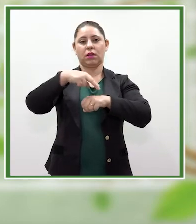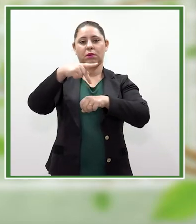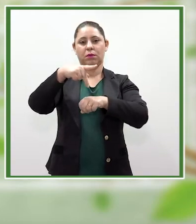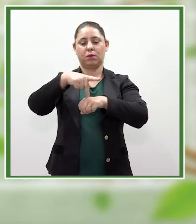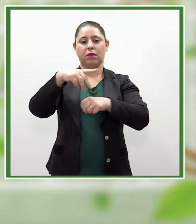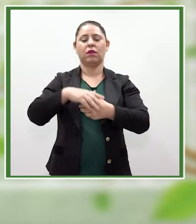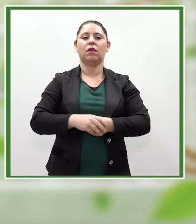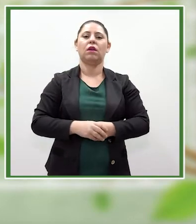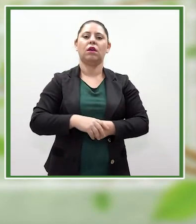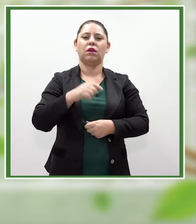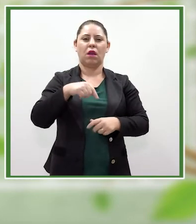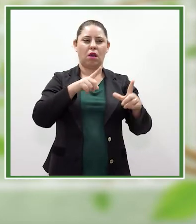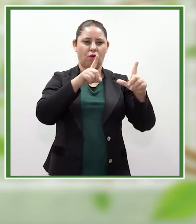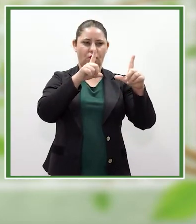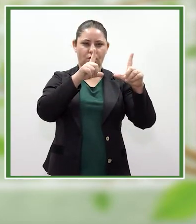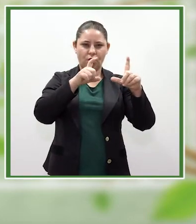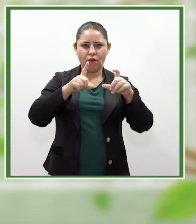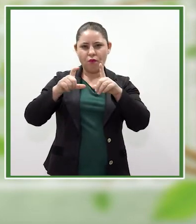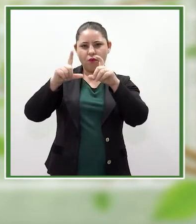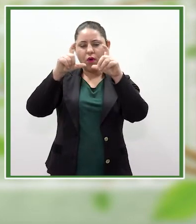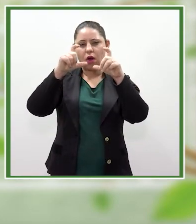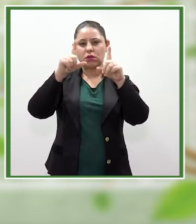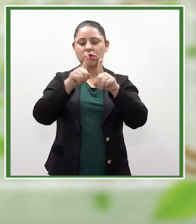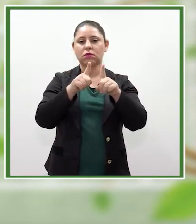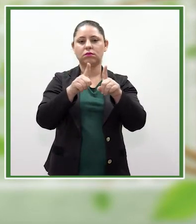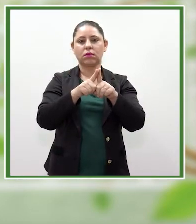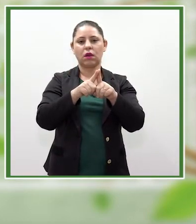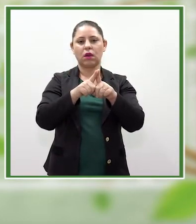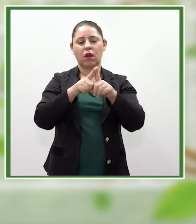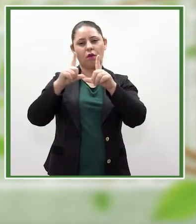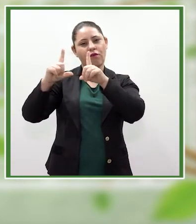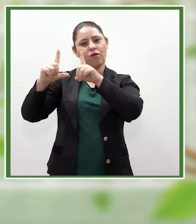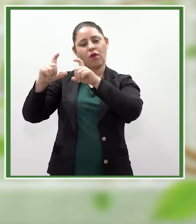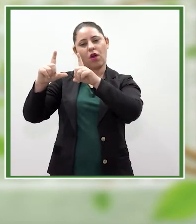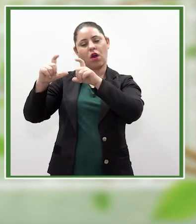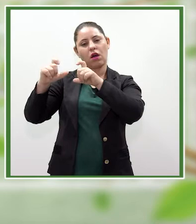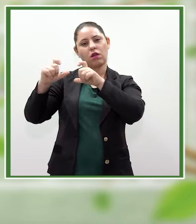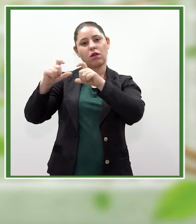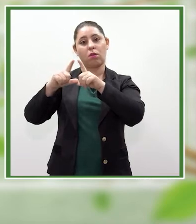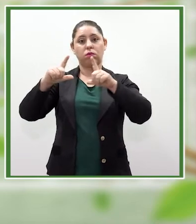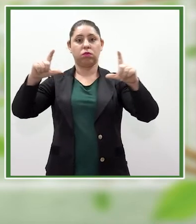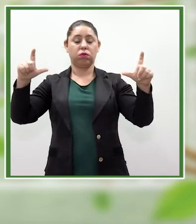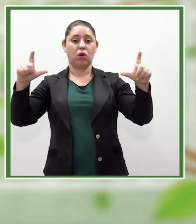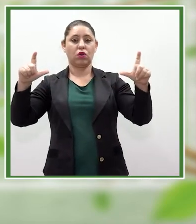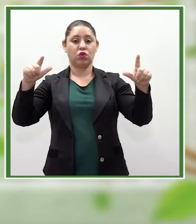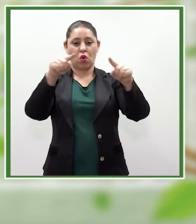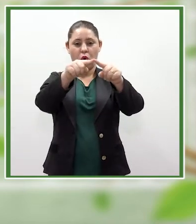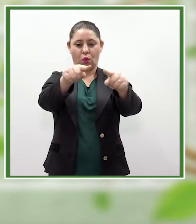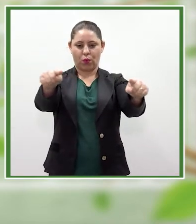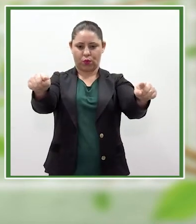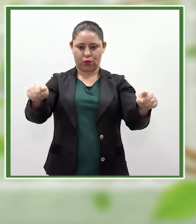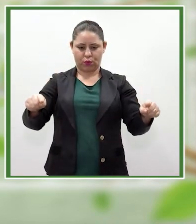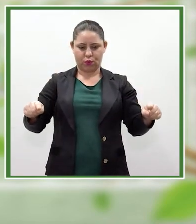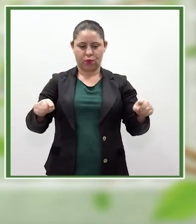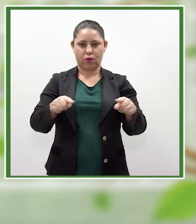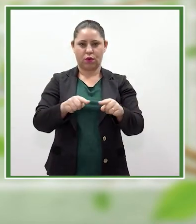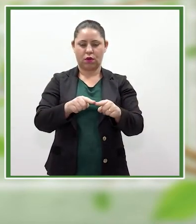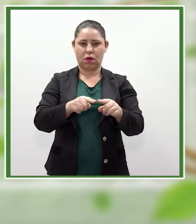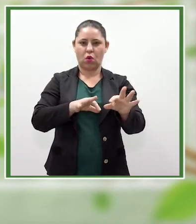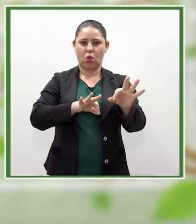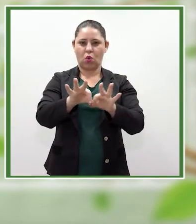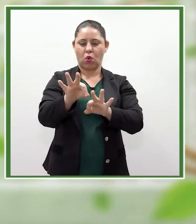experimental e aqui uma foto mais ampla, né, de toda a área que foi onde foi realizado